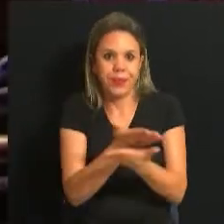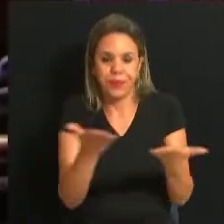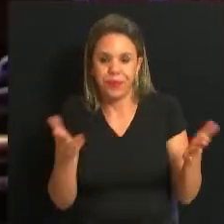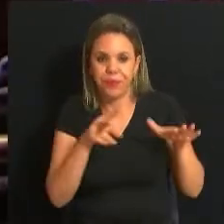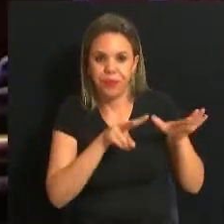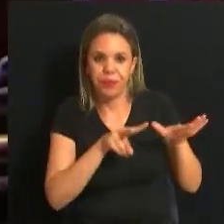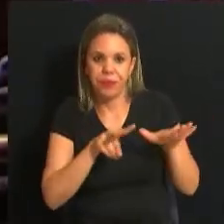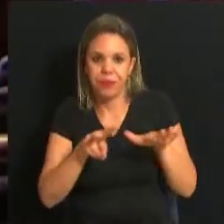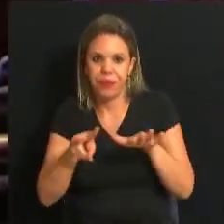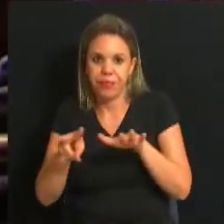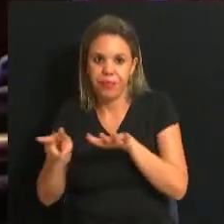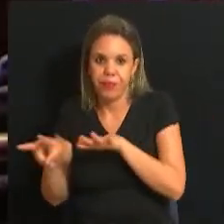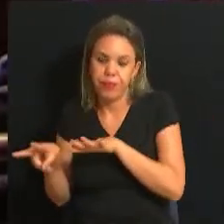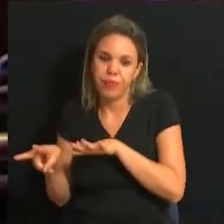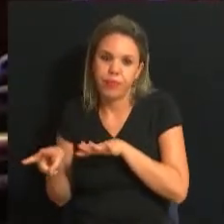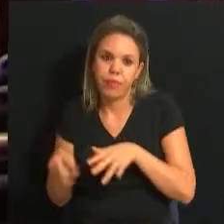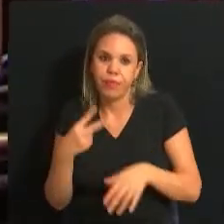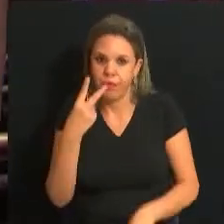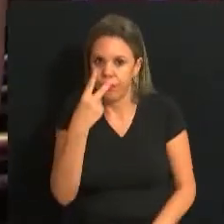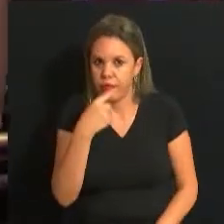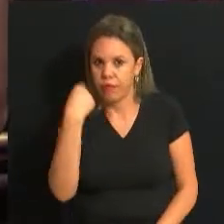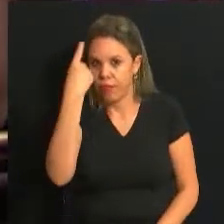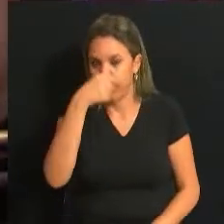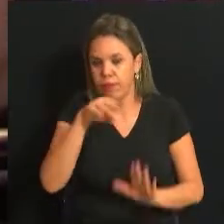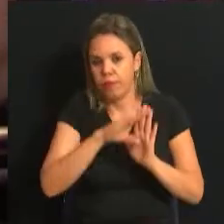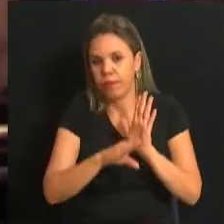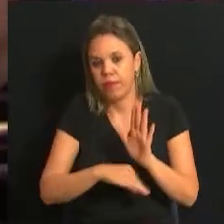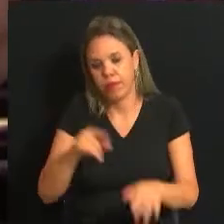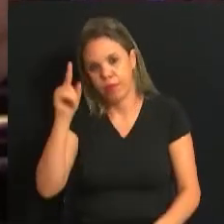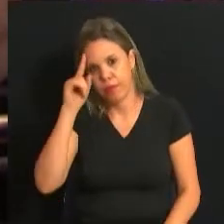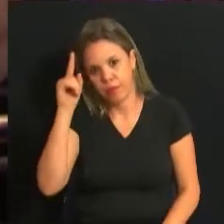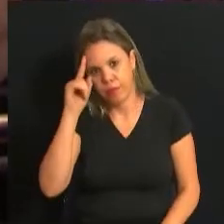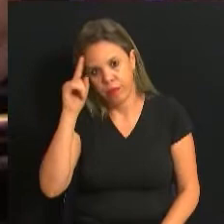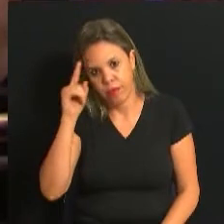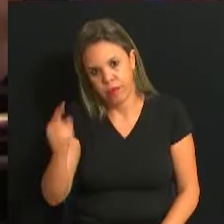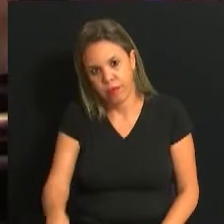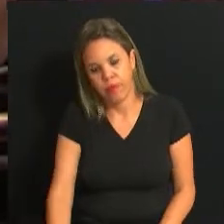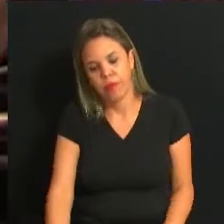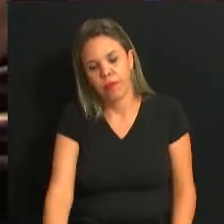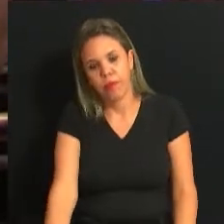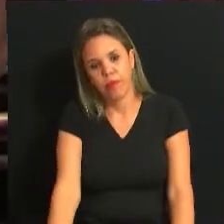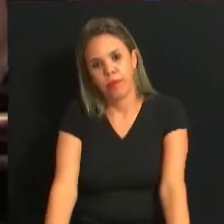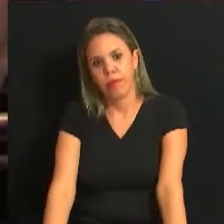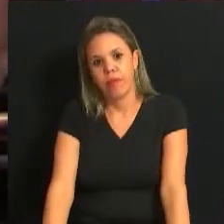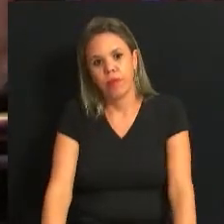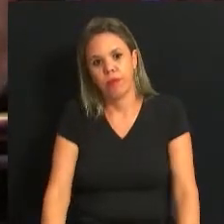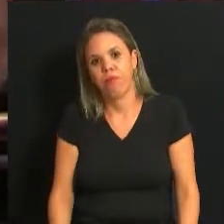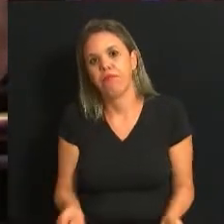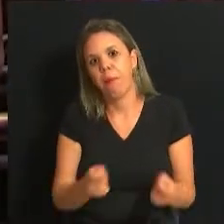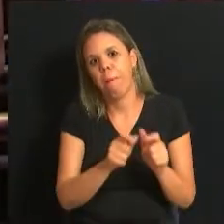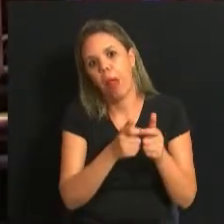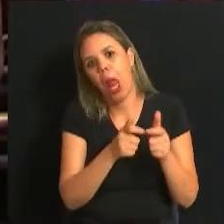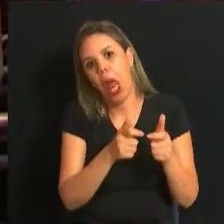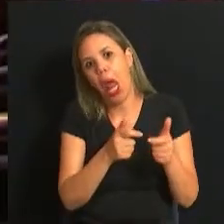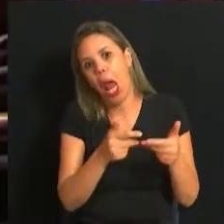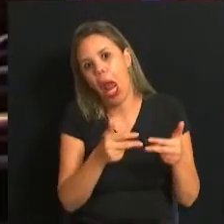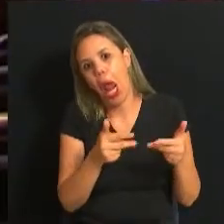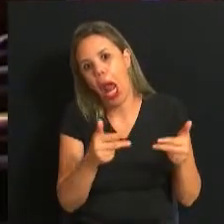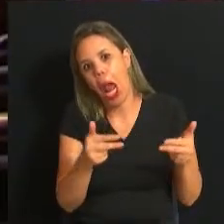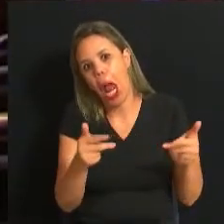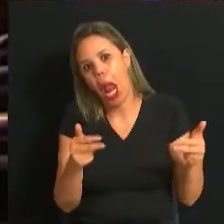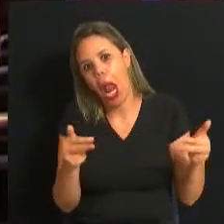semana, são 2 horas de programação por dia, então, com uma variedade enorme